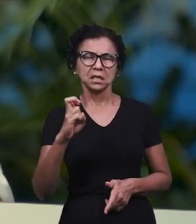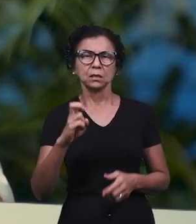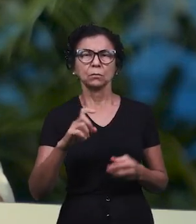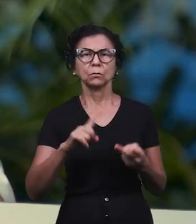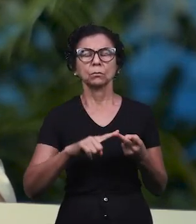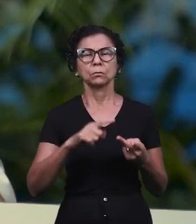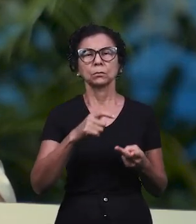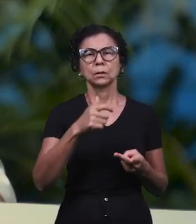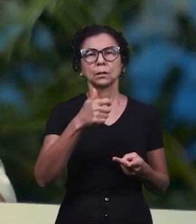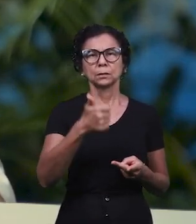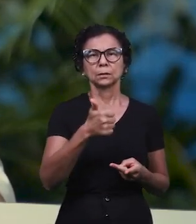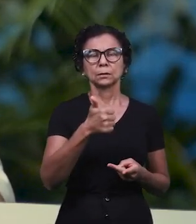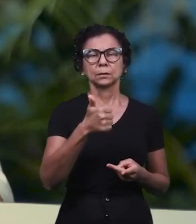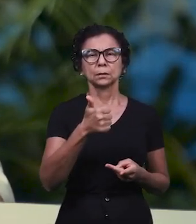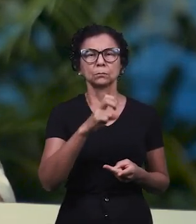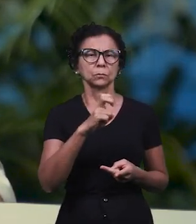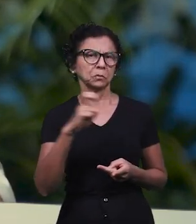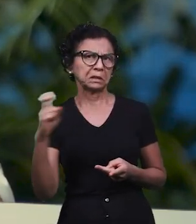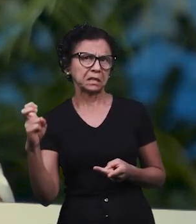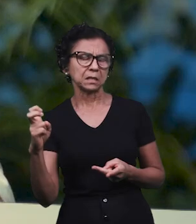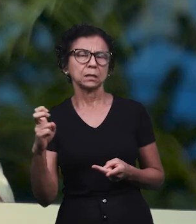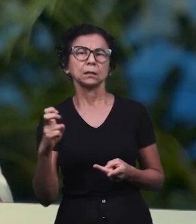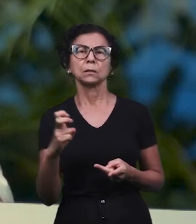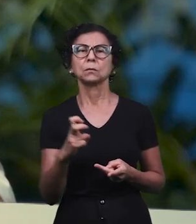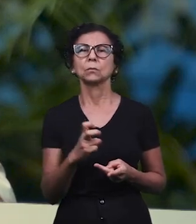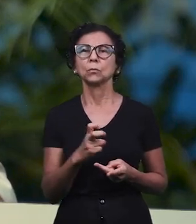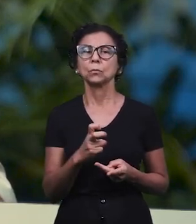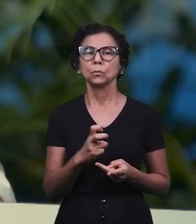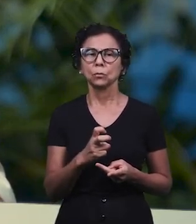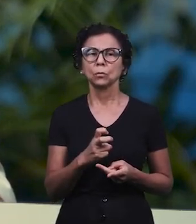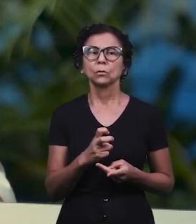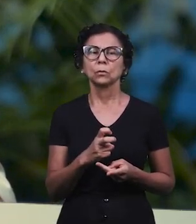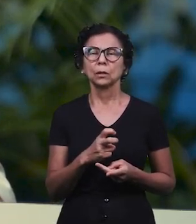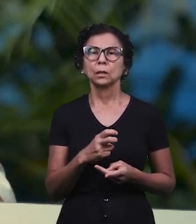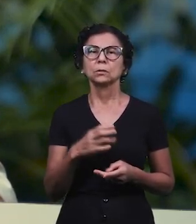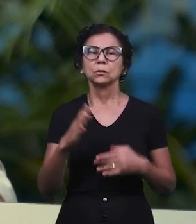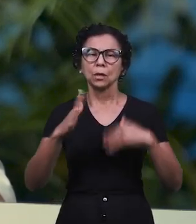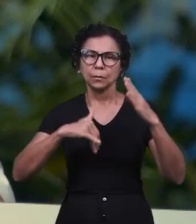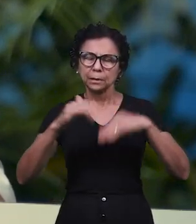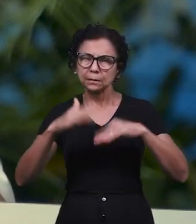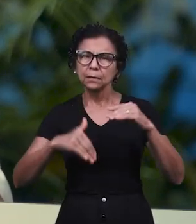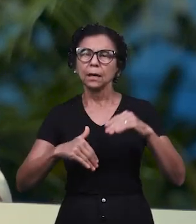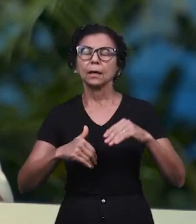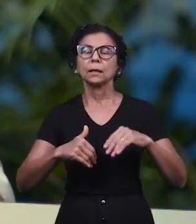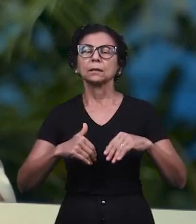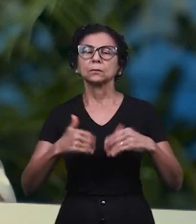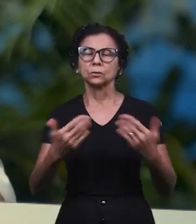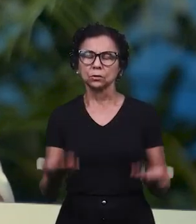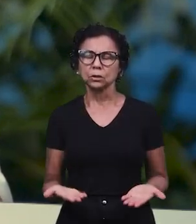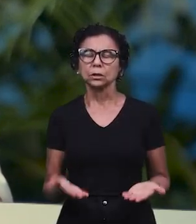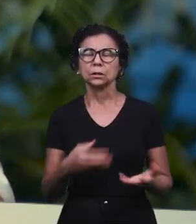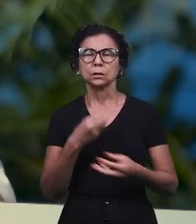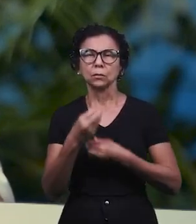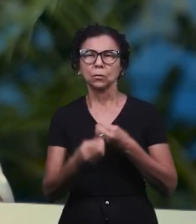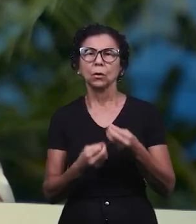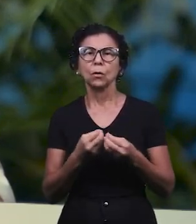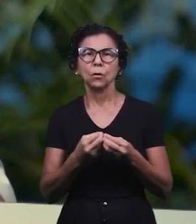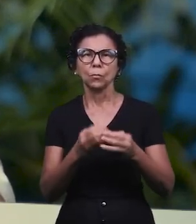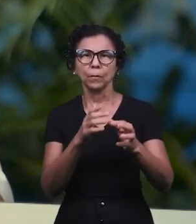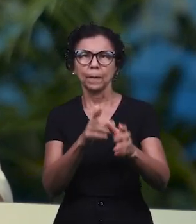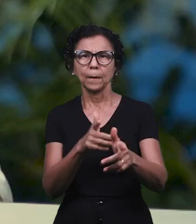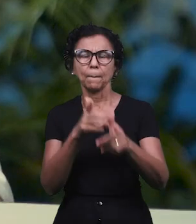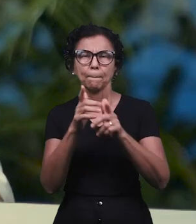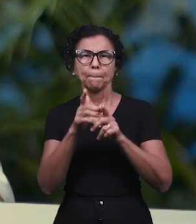Era o material que nós sabíamos o emprego daquele material, apontar a linha de fogo, a linha de